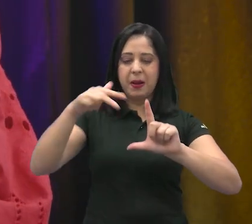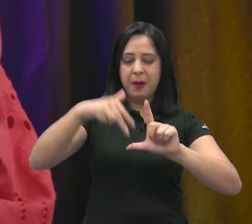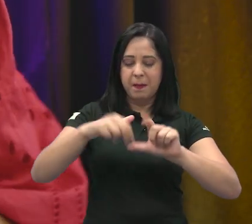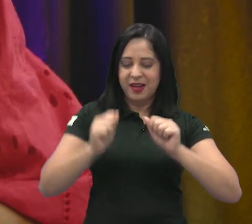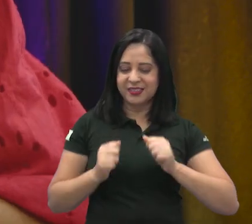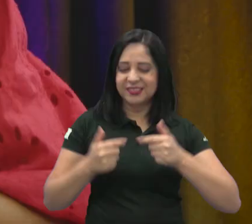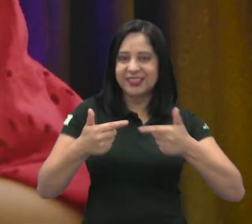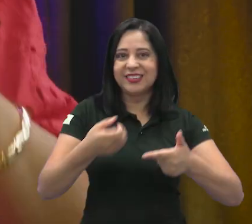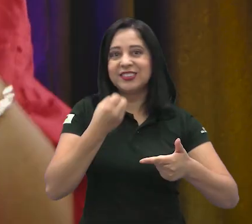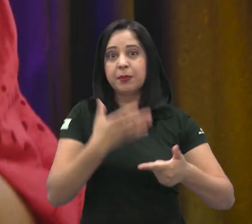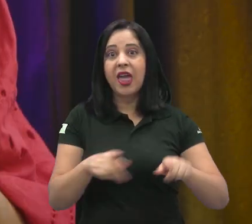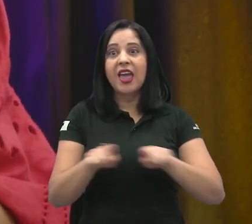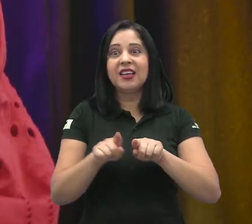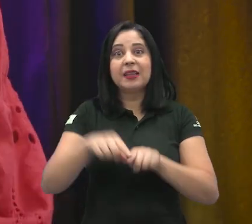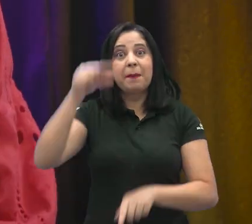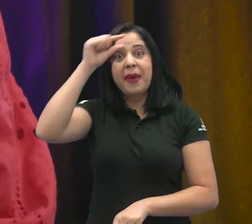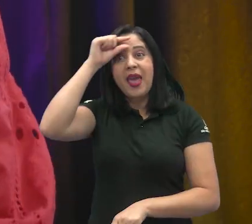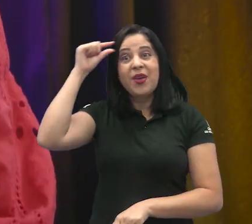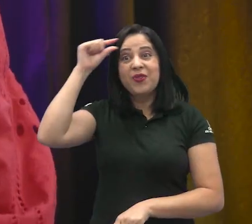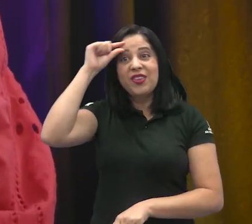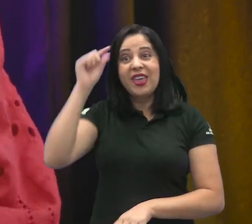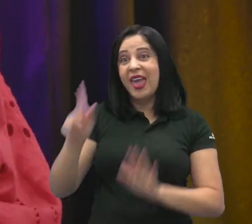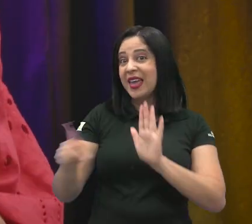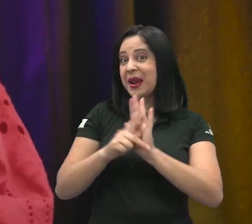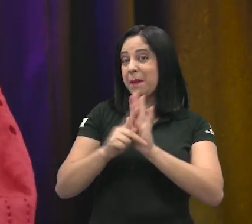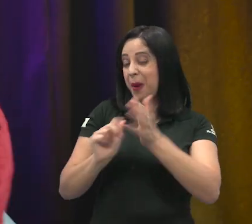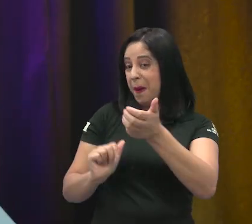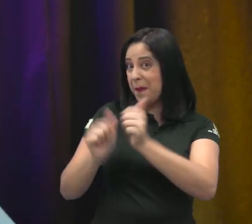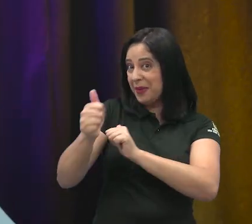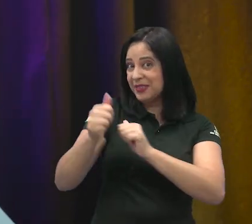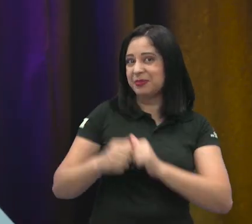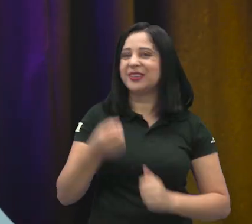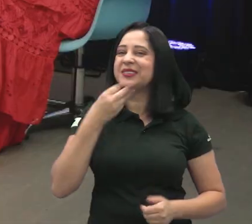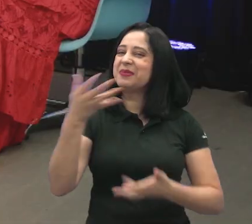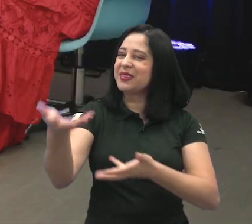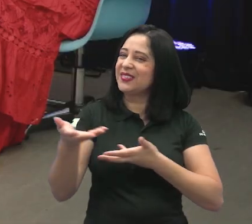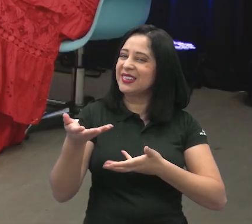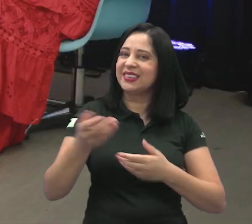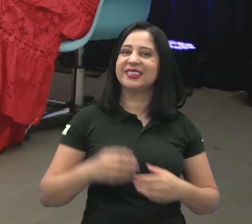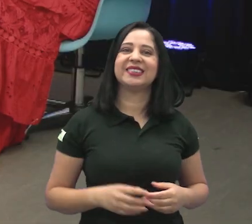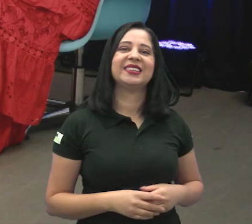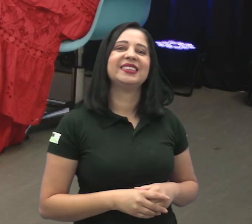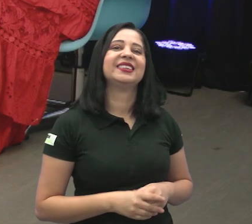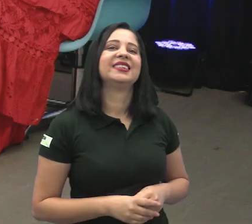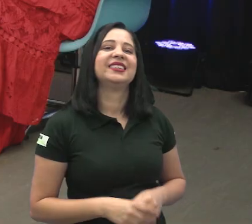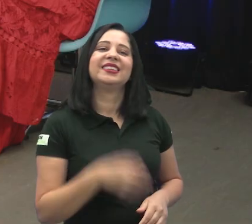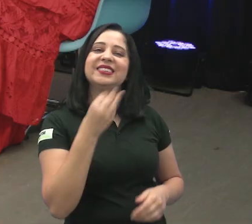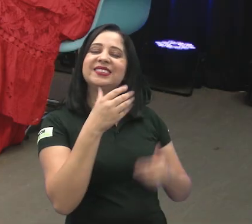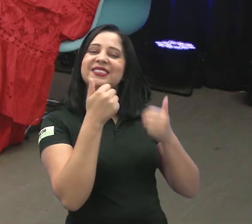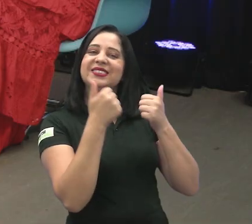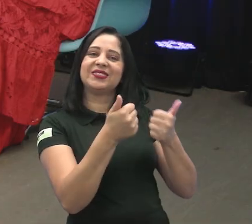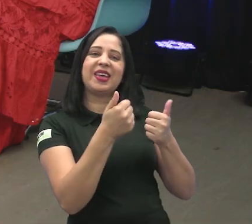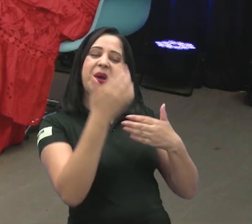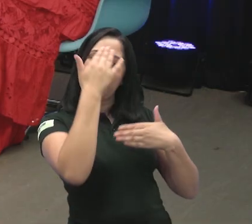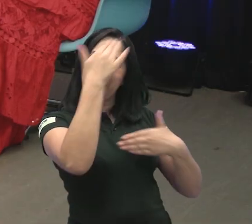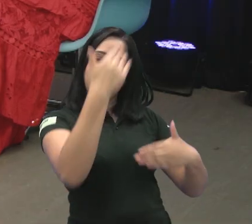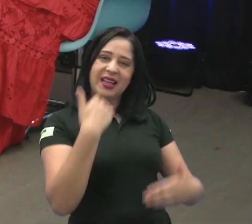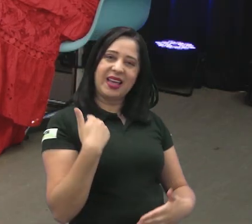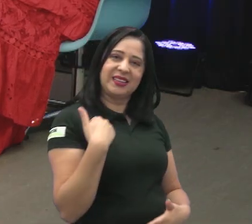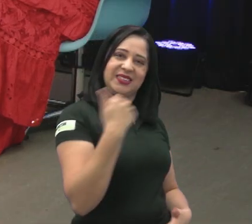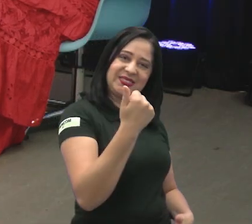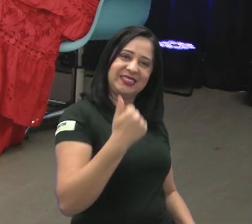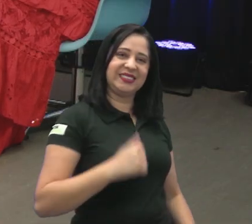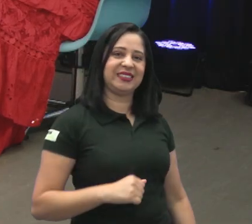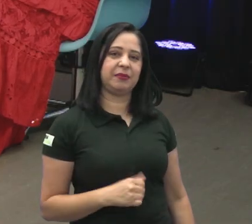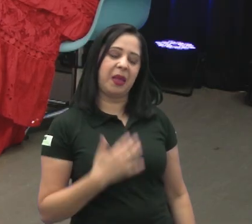nosso coração vibrar com o Hora do Esporte. Então sejam todos muito bem-vindos. Tudo bem, Pri? Obrigado pelo convite, é um prazer estar